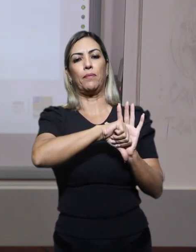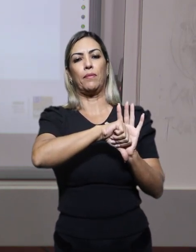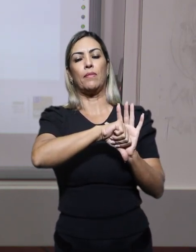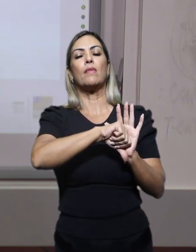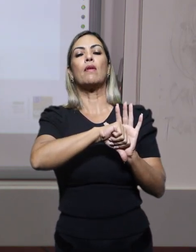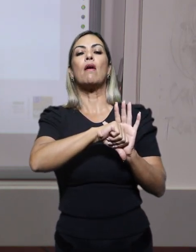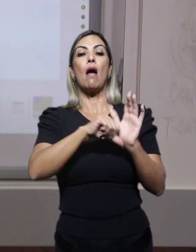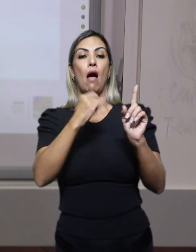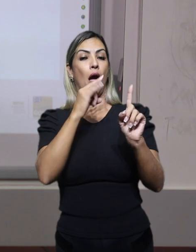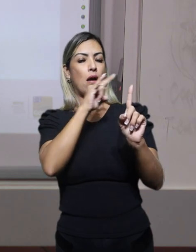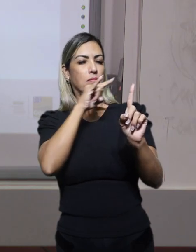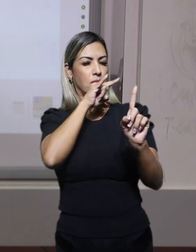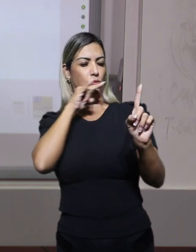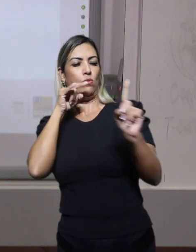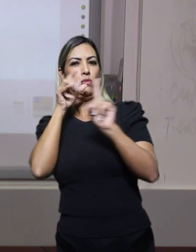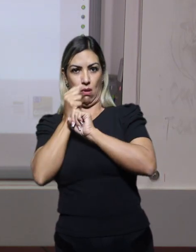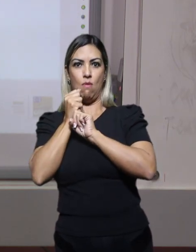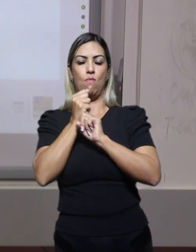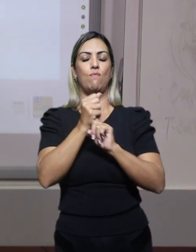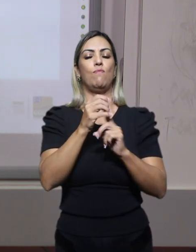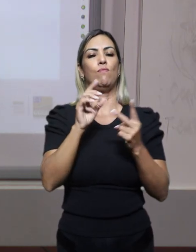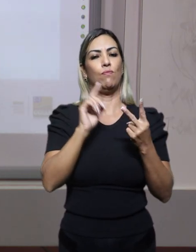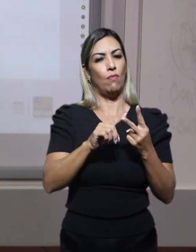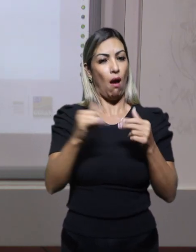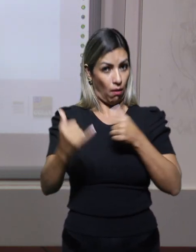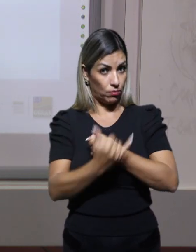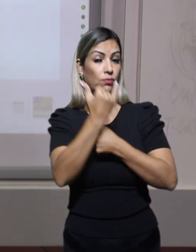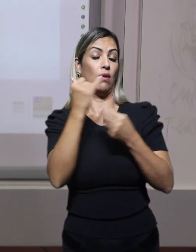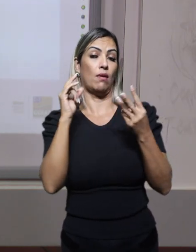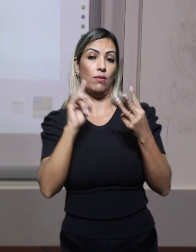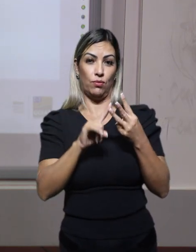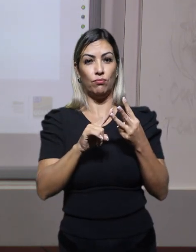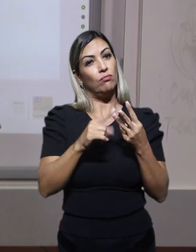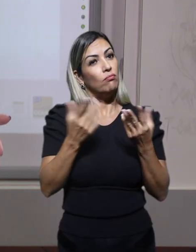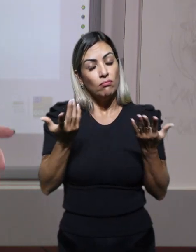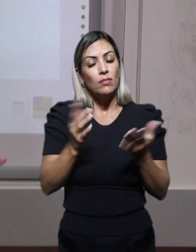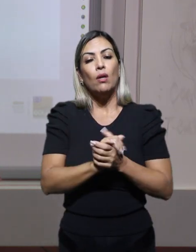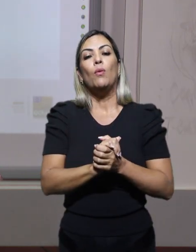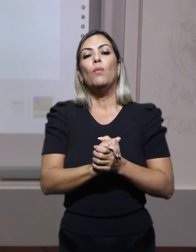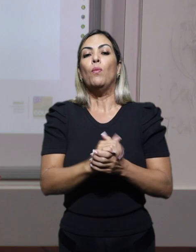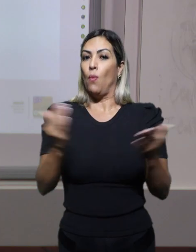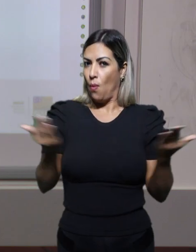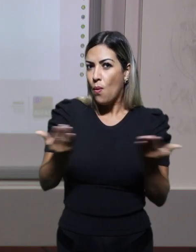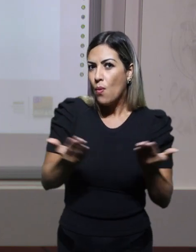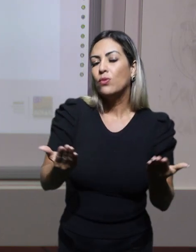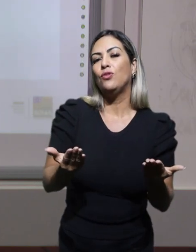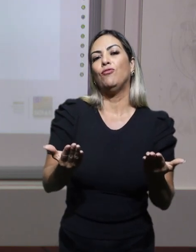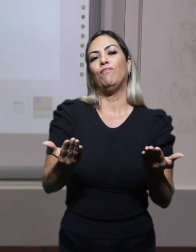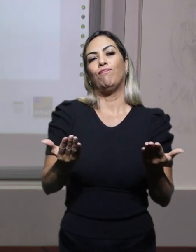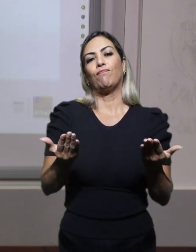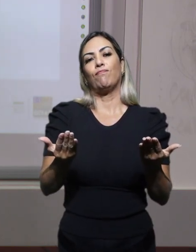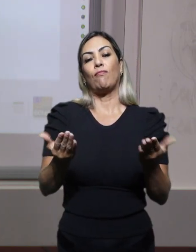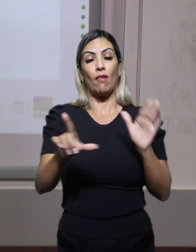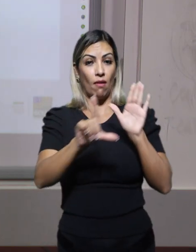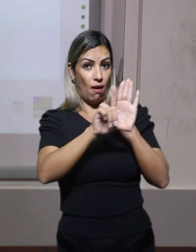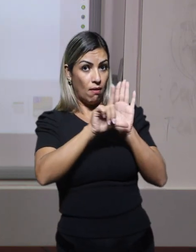a sedução, o crime de adultério, de modo que hoje em dia a